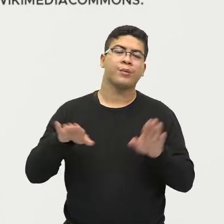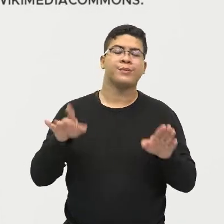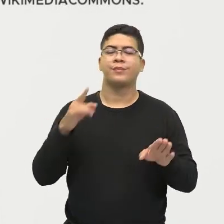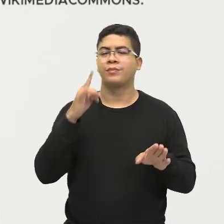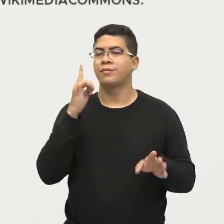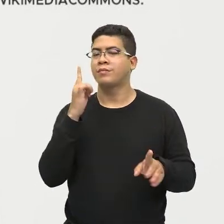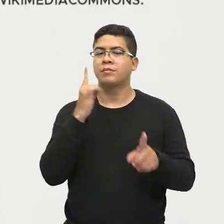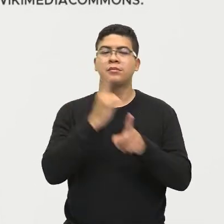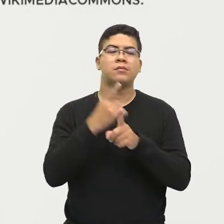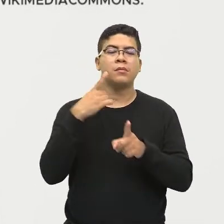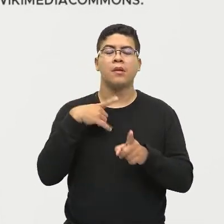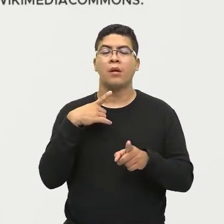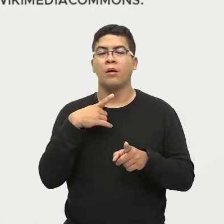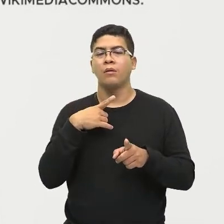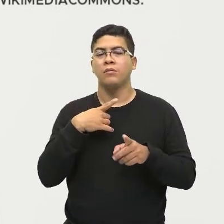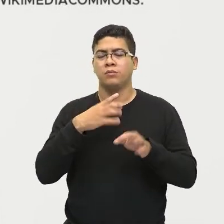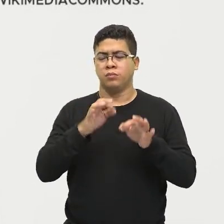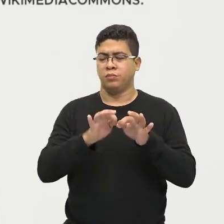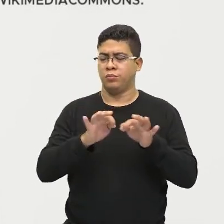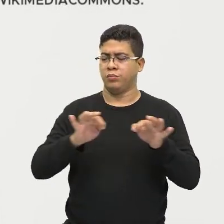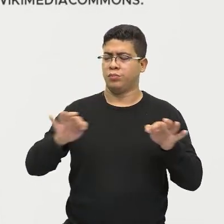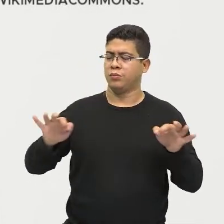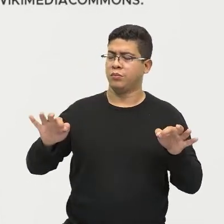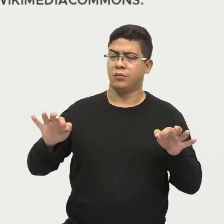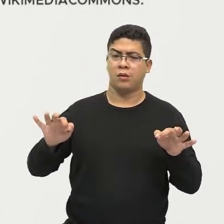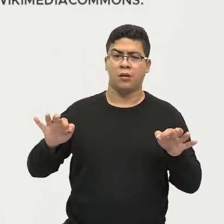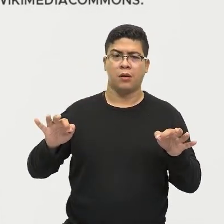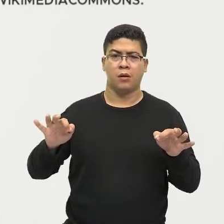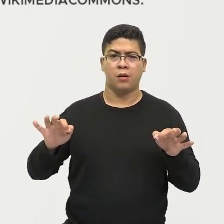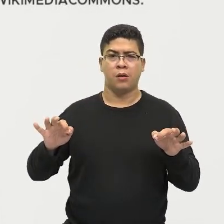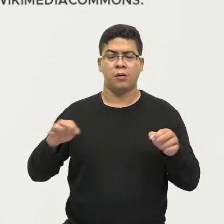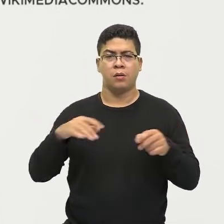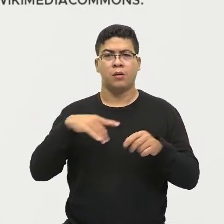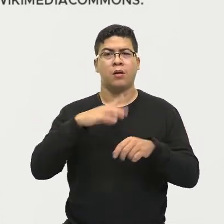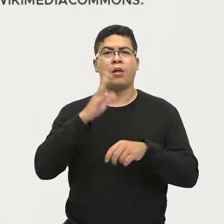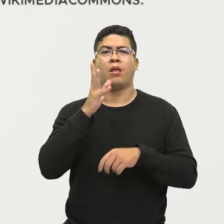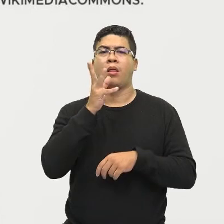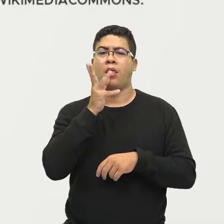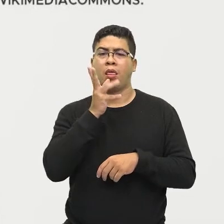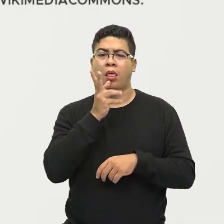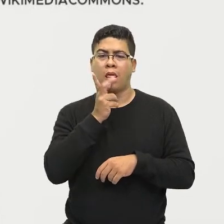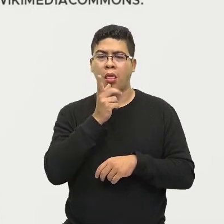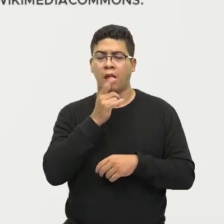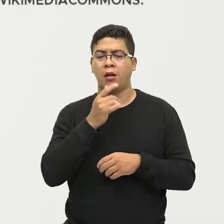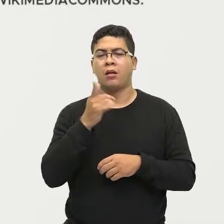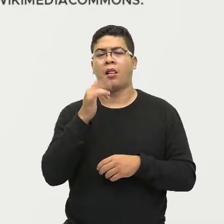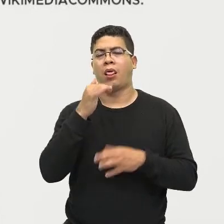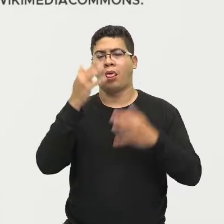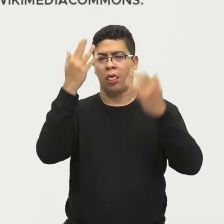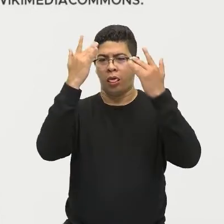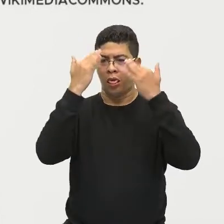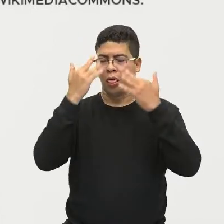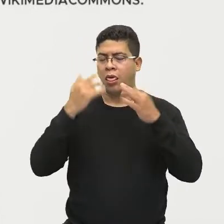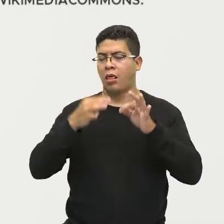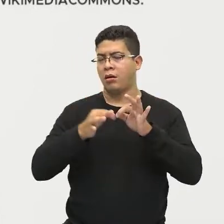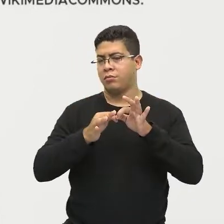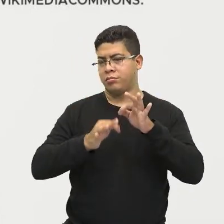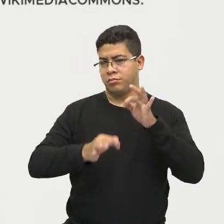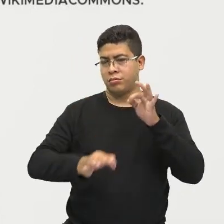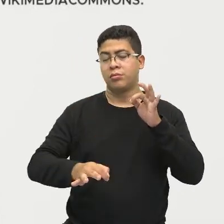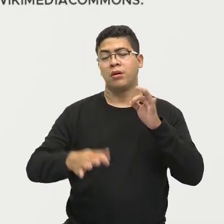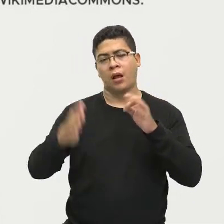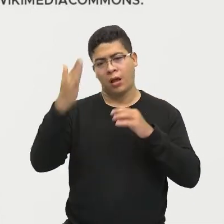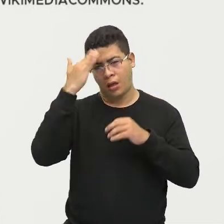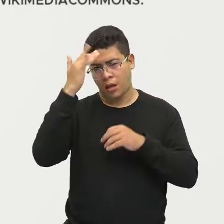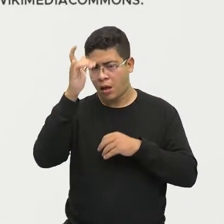num gesto largo e demorado, olhando o esquife longamente. Este